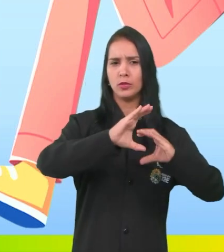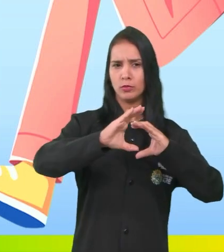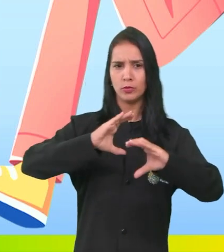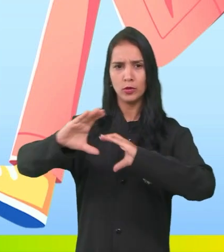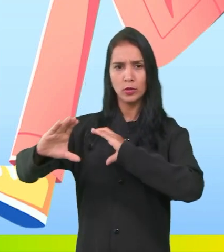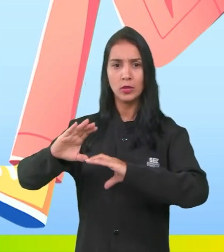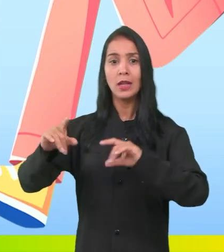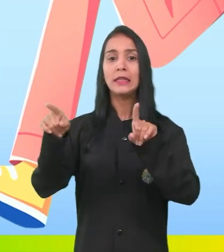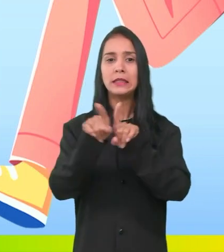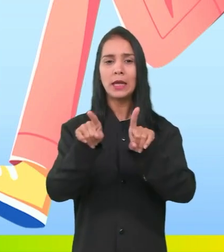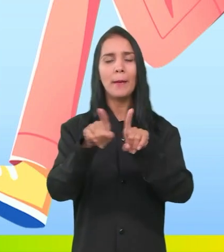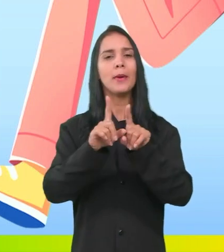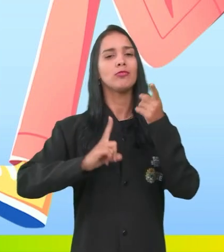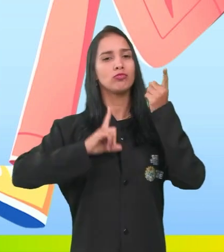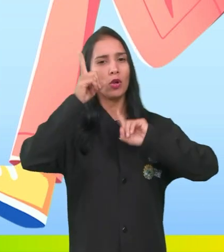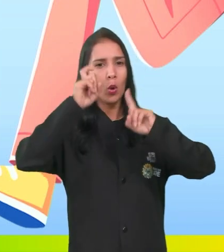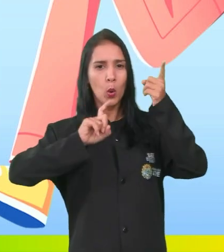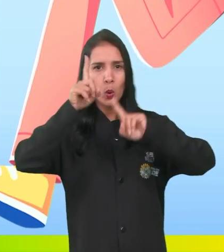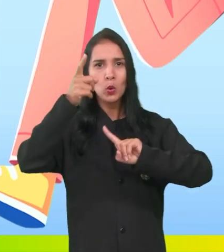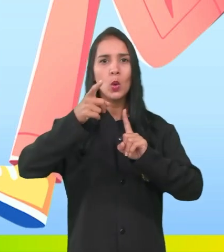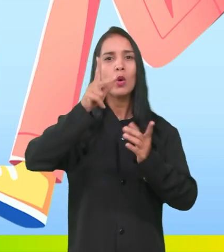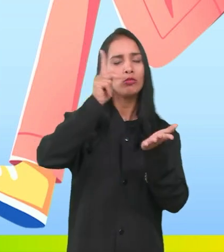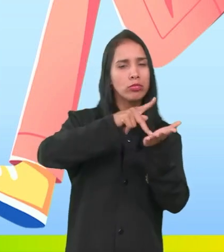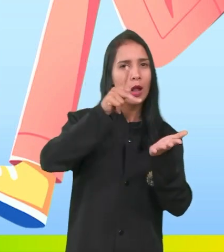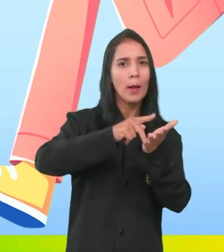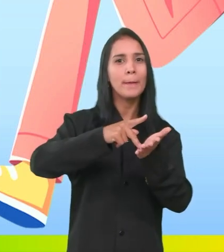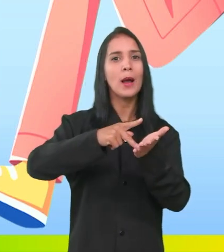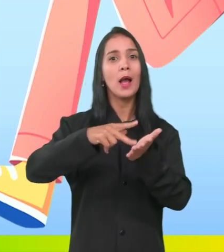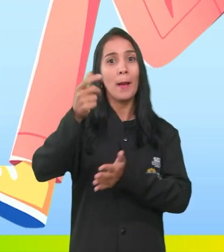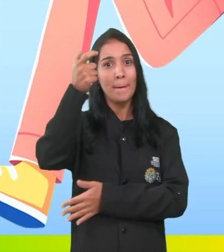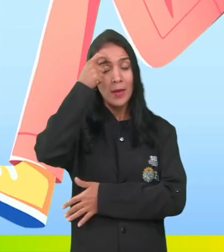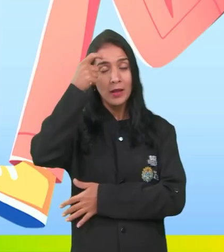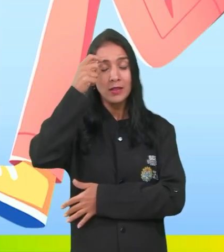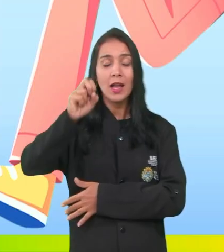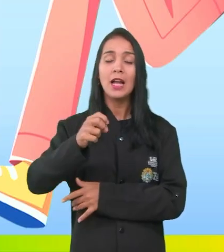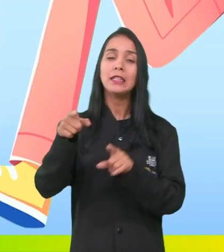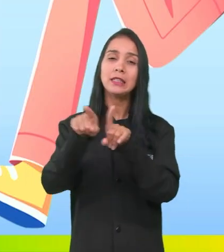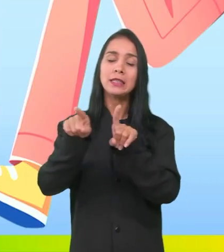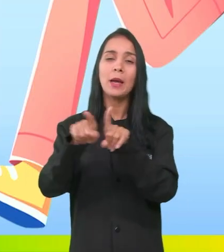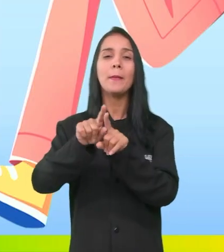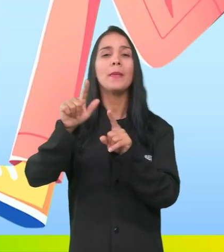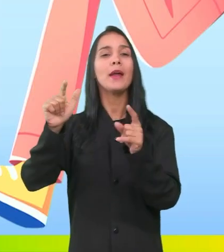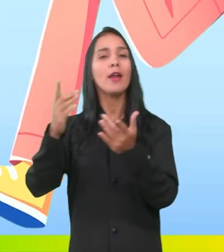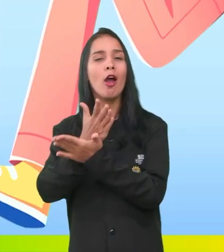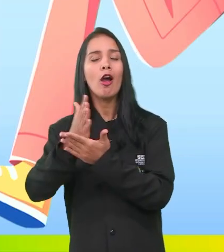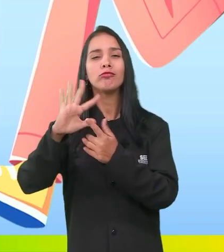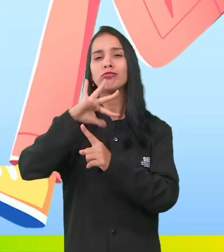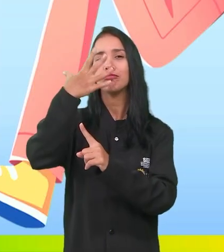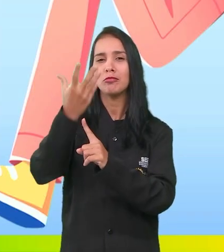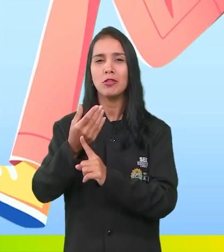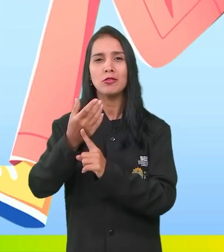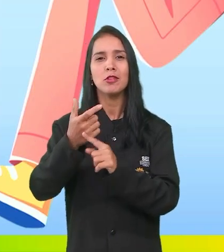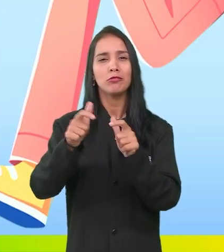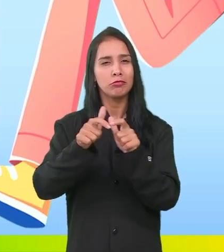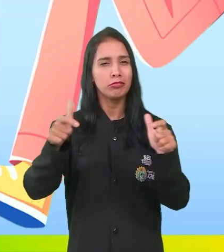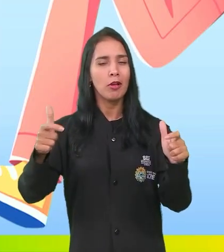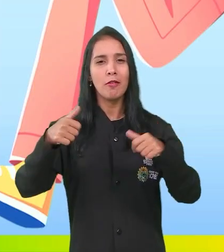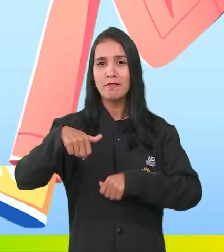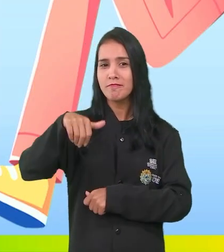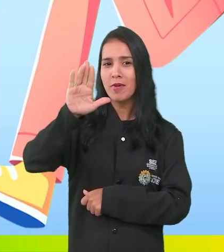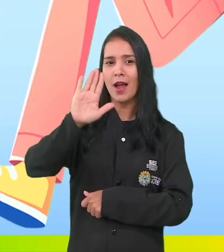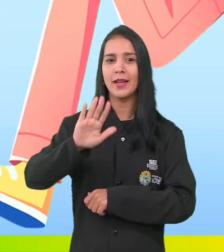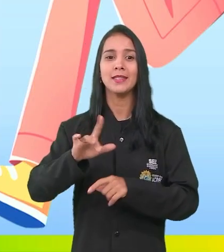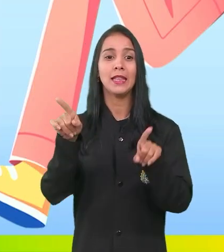gestos inconscientes até performances artísticas complexas. Influencia percepções, formas de vínculos e